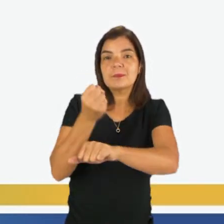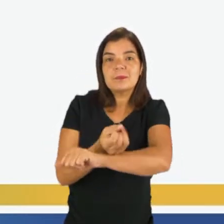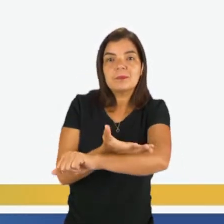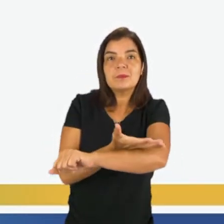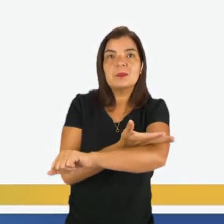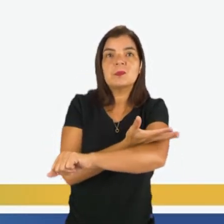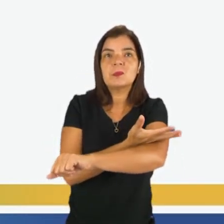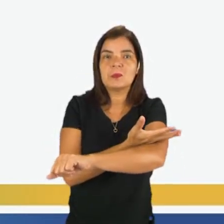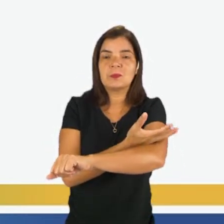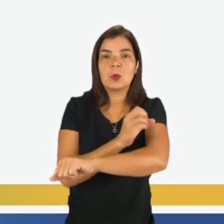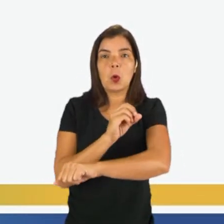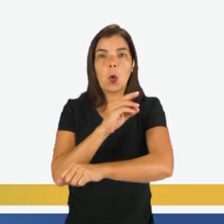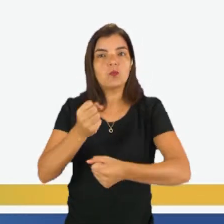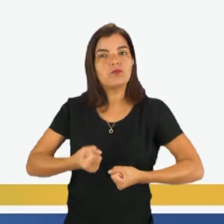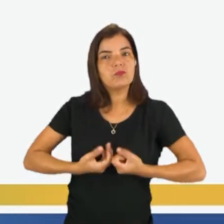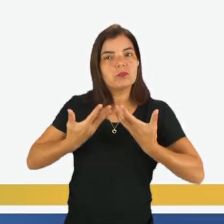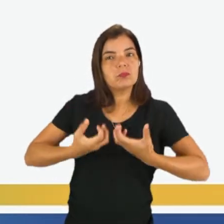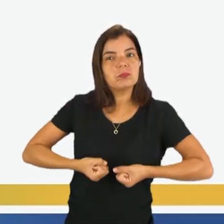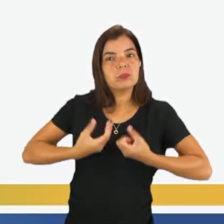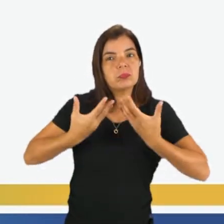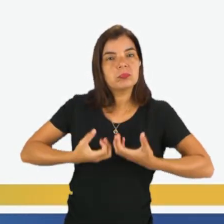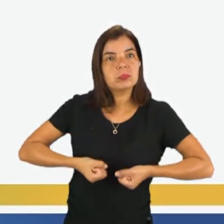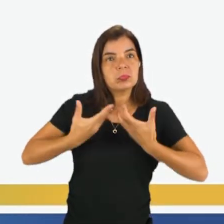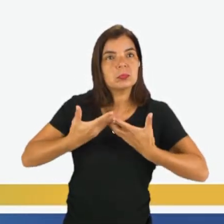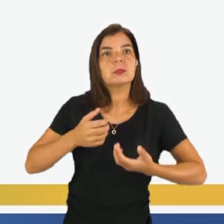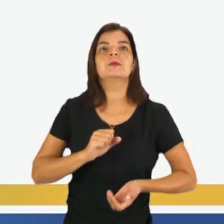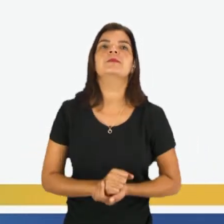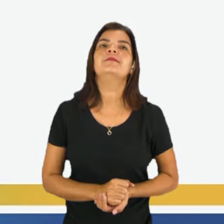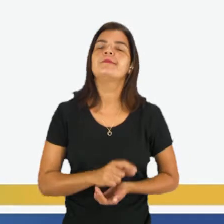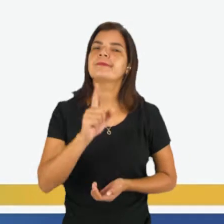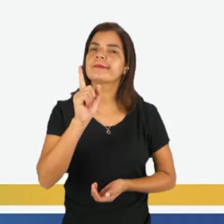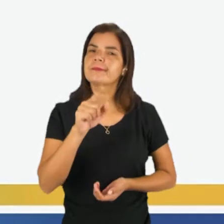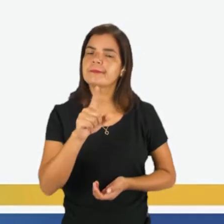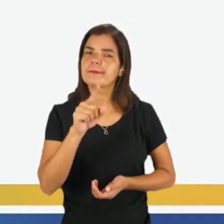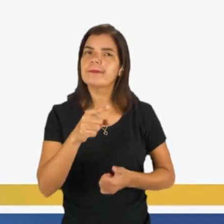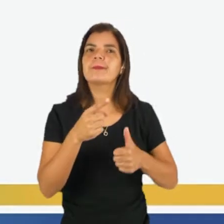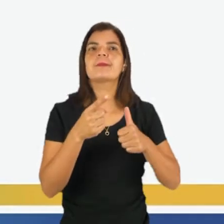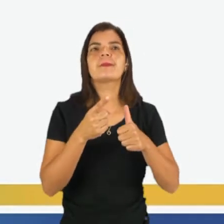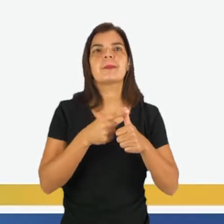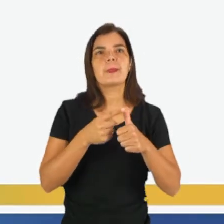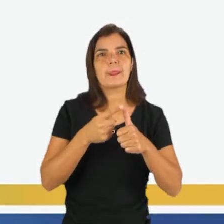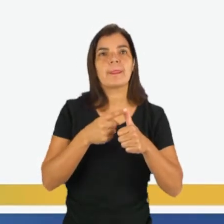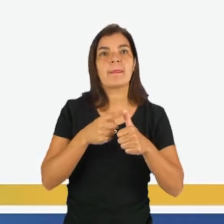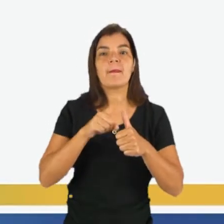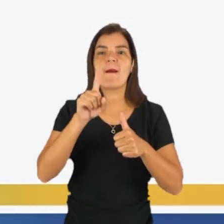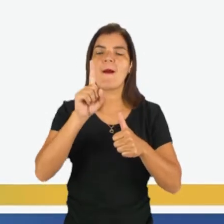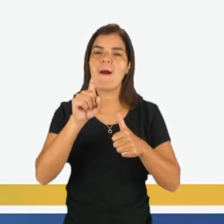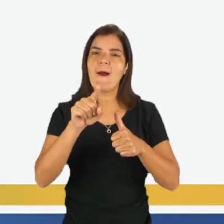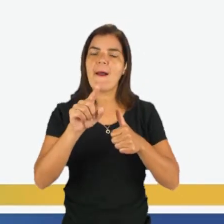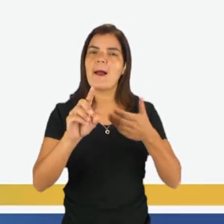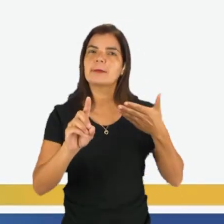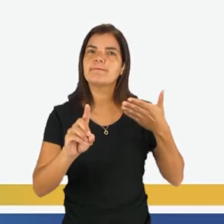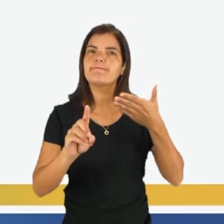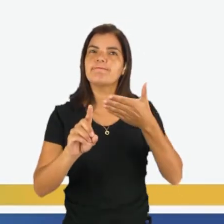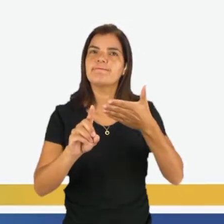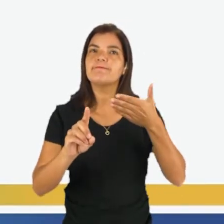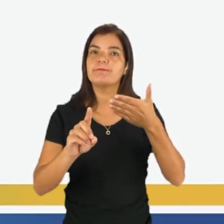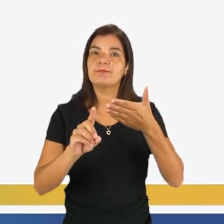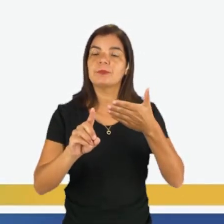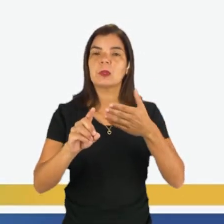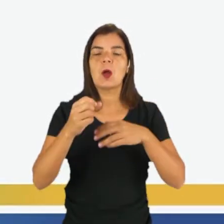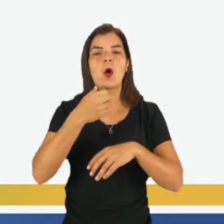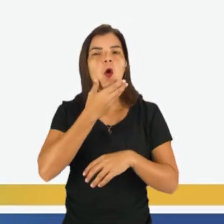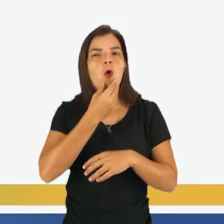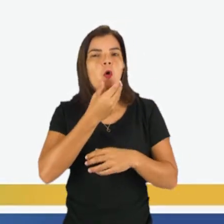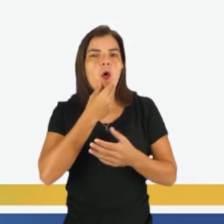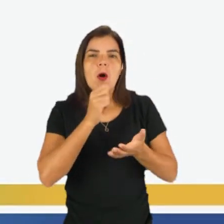função emotiva ou expressiva. A função emotiva é aquela que dá